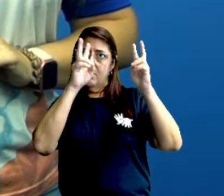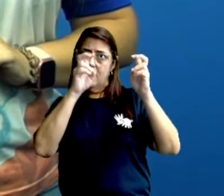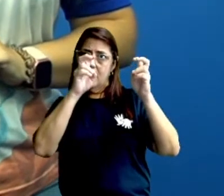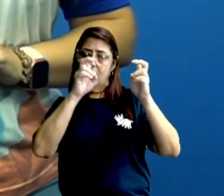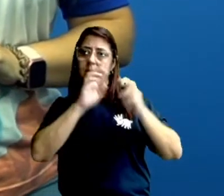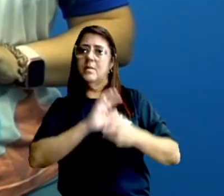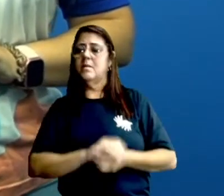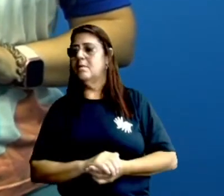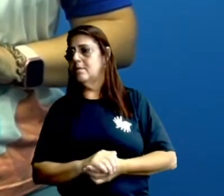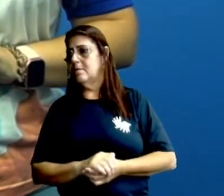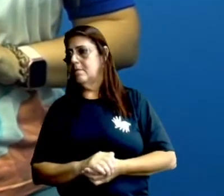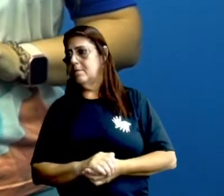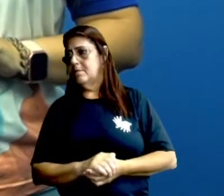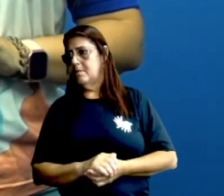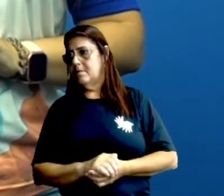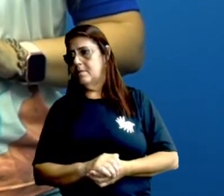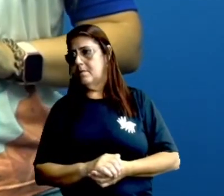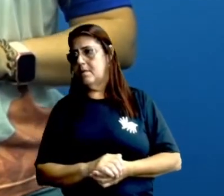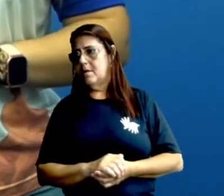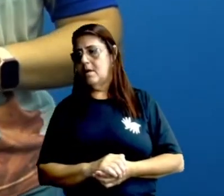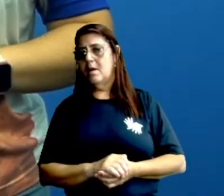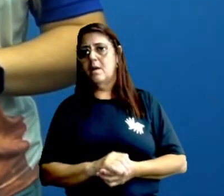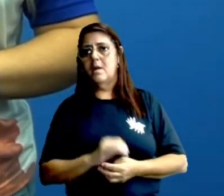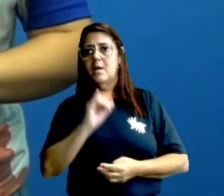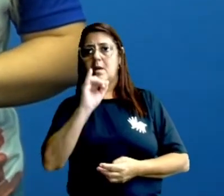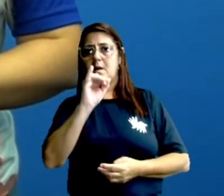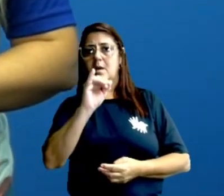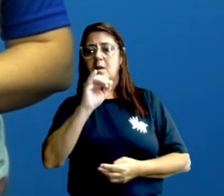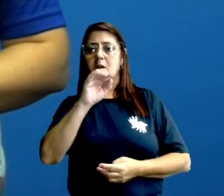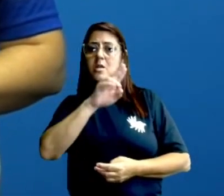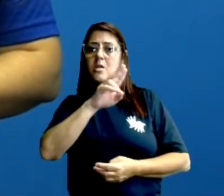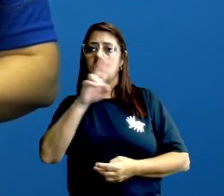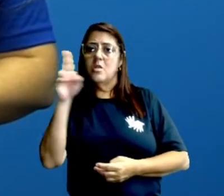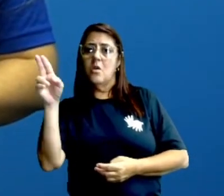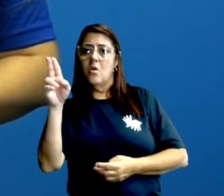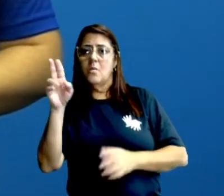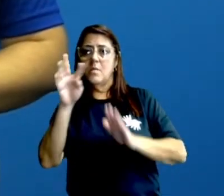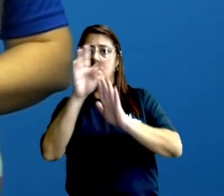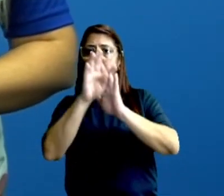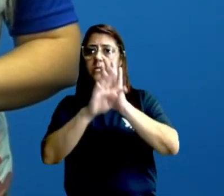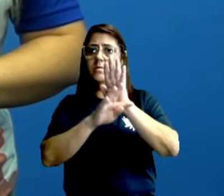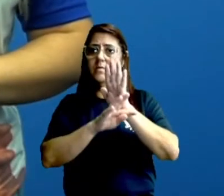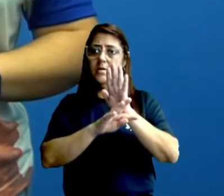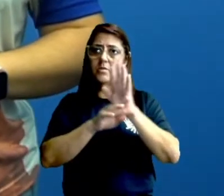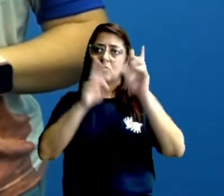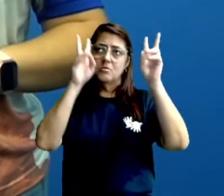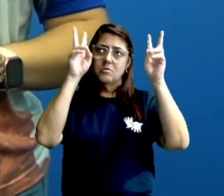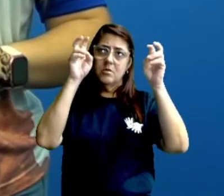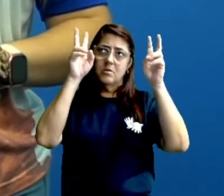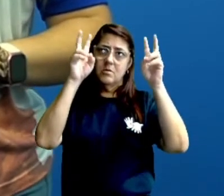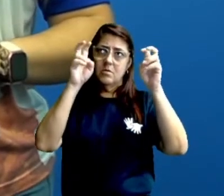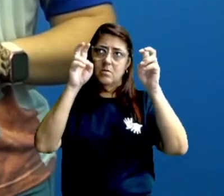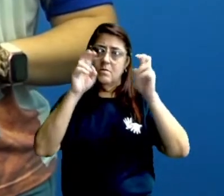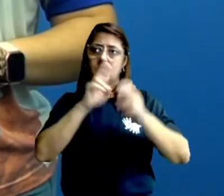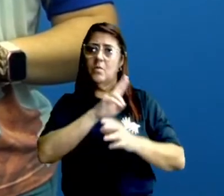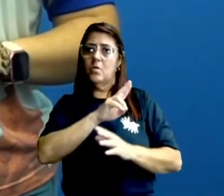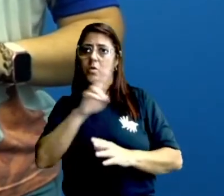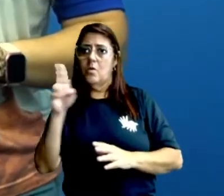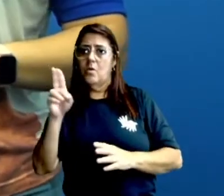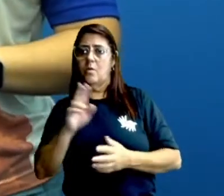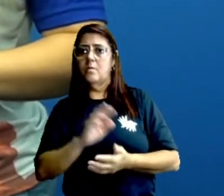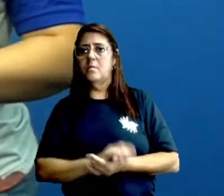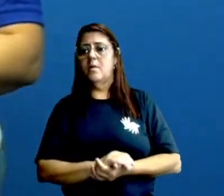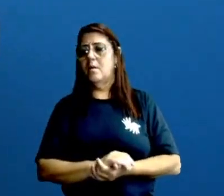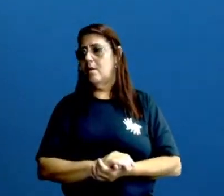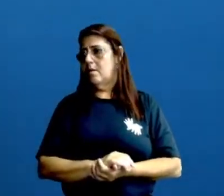lembra o que é o título? Isso mesmo, é o nome do texto. Então lá eu tenho, ó, nome do texto. O